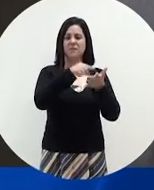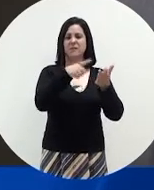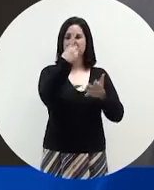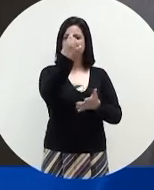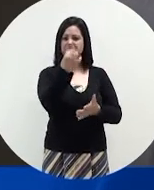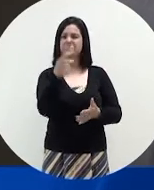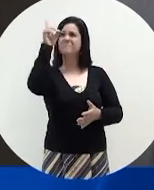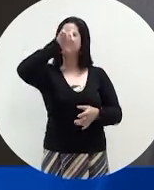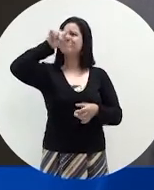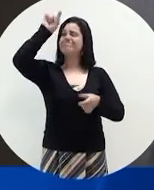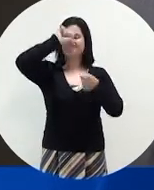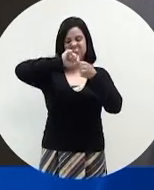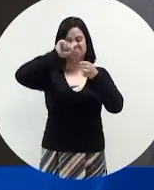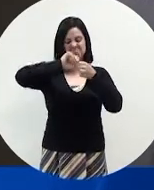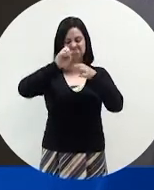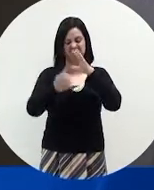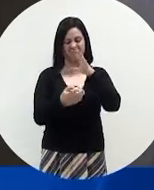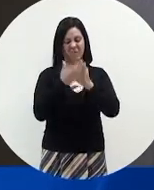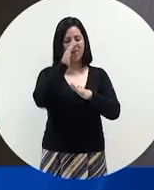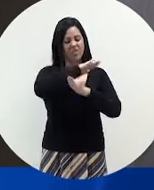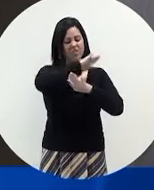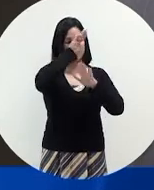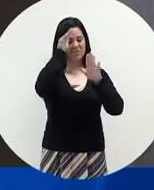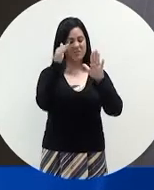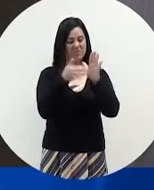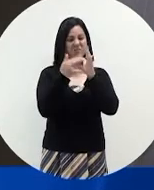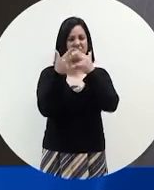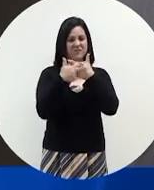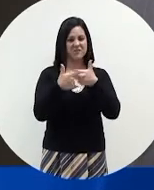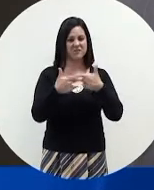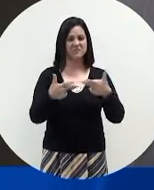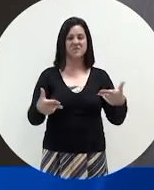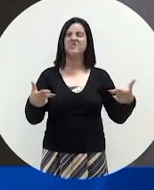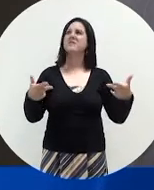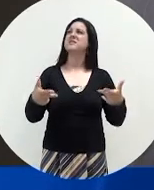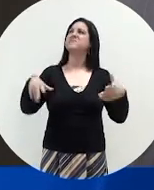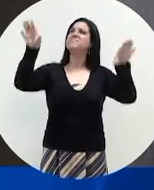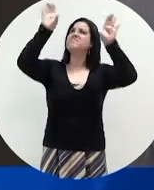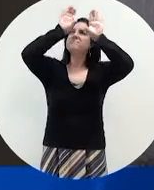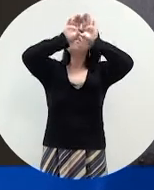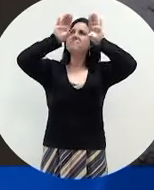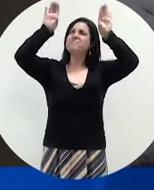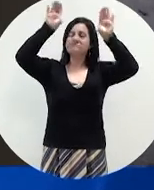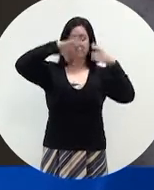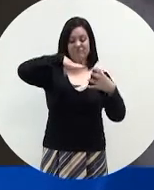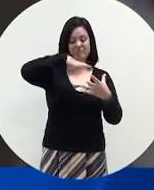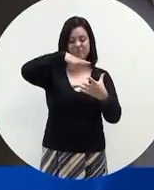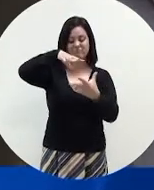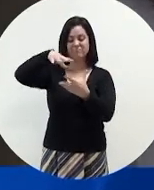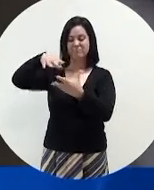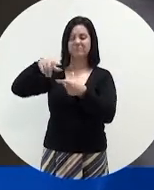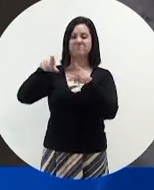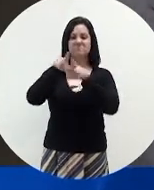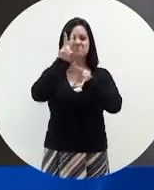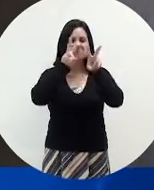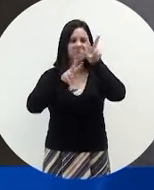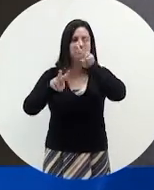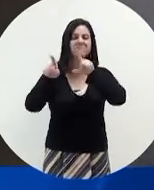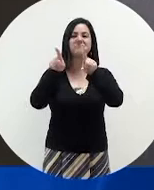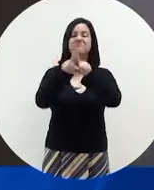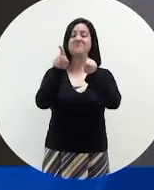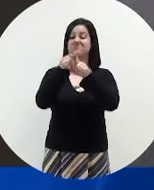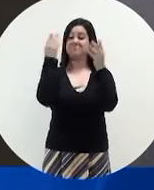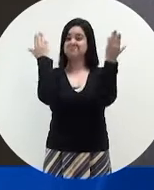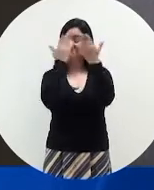céu, fundou a terra, formou o espírito do homem dentro dele. Colossenses 1,16: